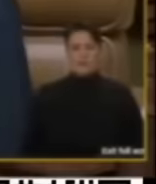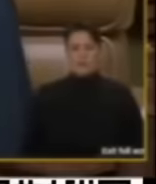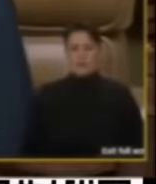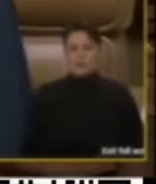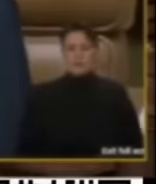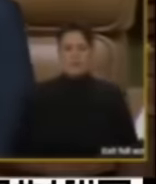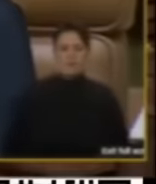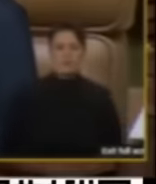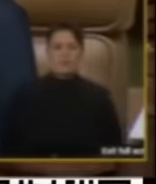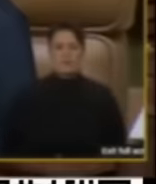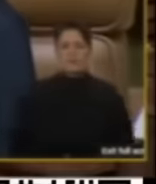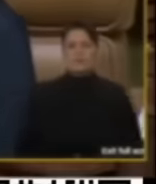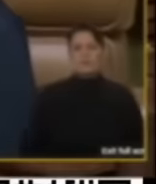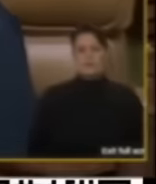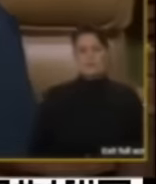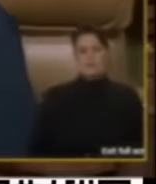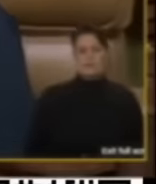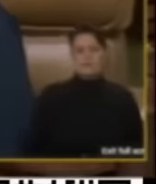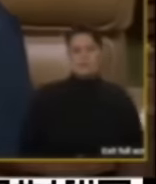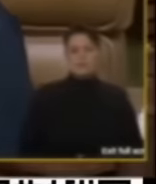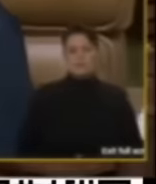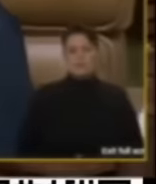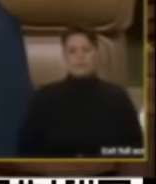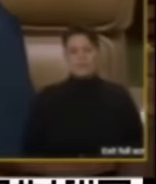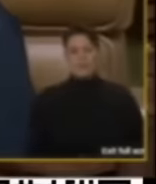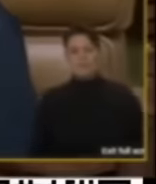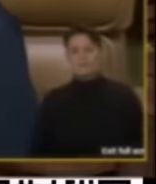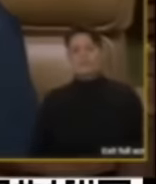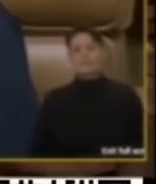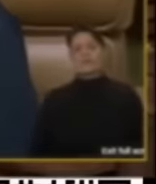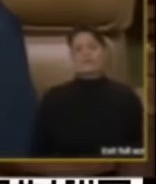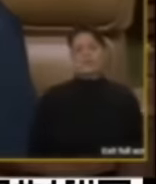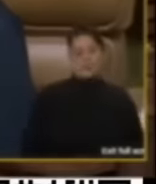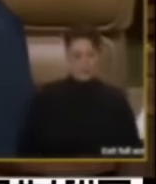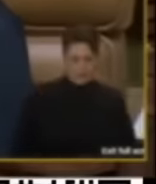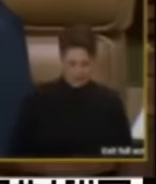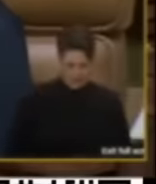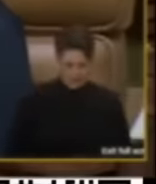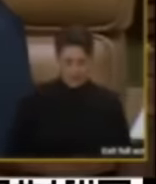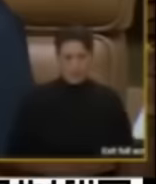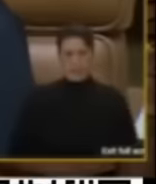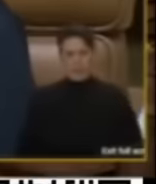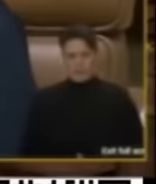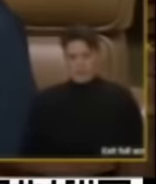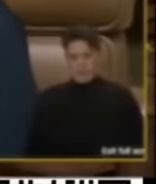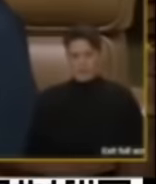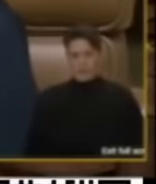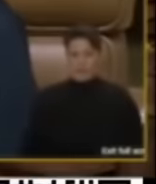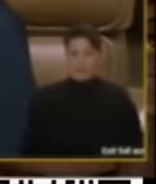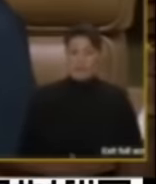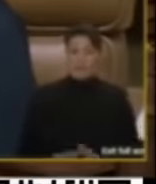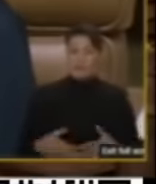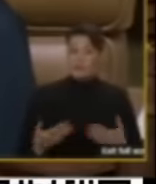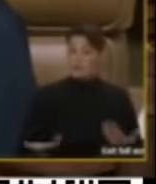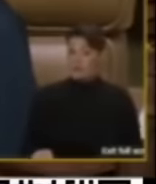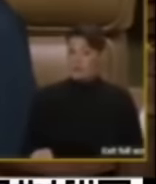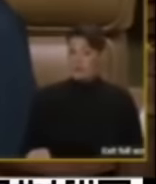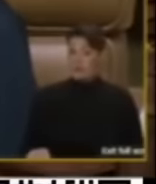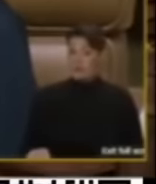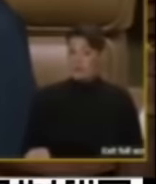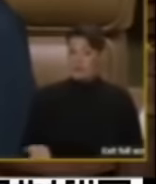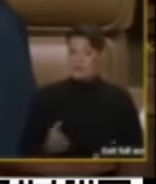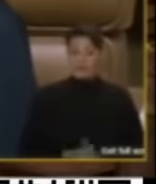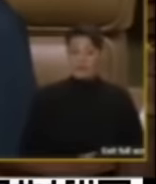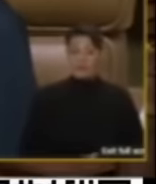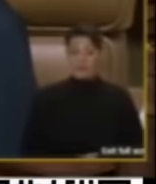vazia, né? É a oficina de Alexandre de Moraes, porque parece que tinha muito tempo por ali rolando. Vamos ouvir um pouco do que está acontecendo